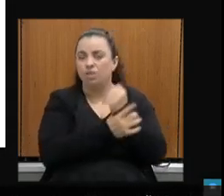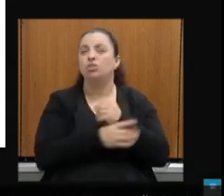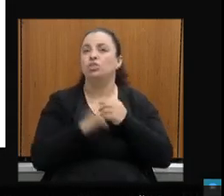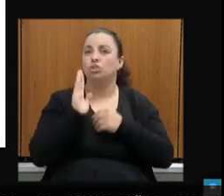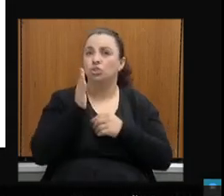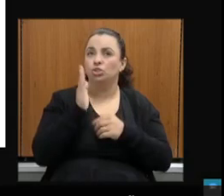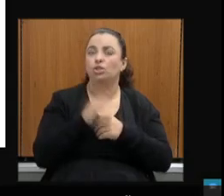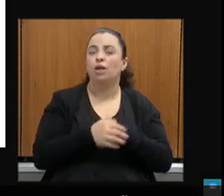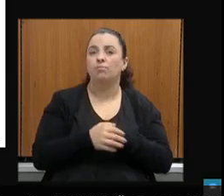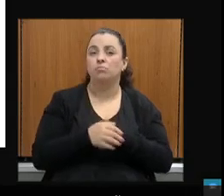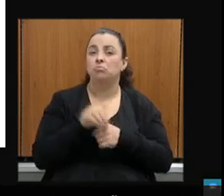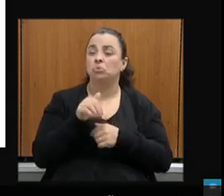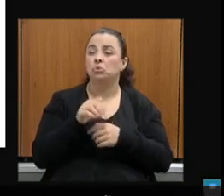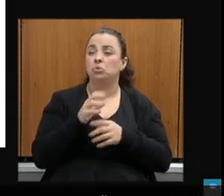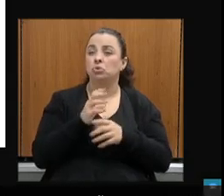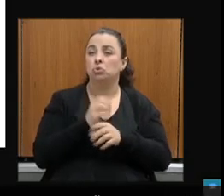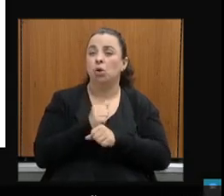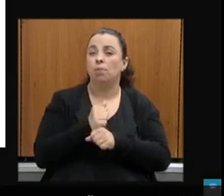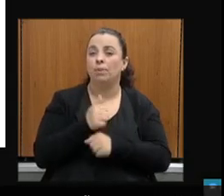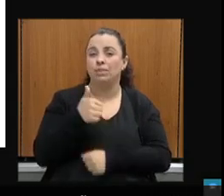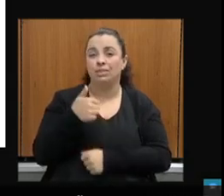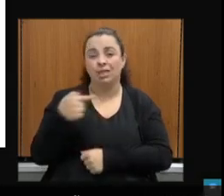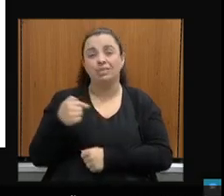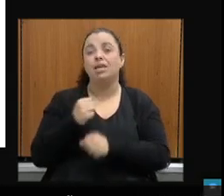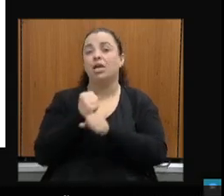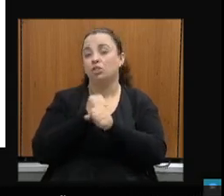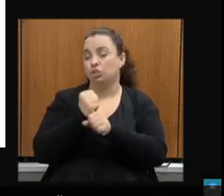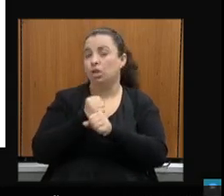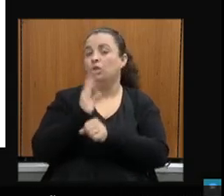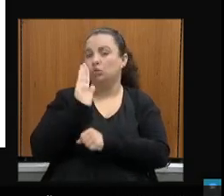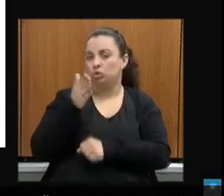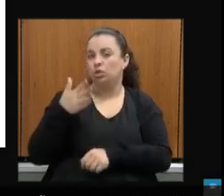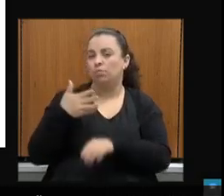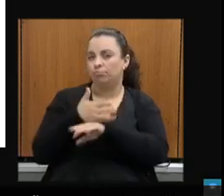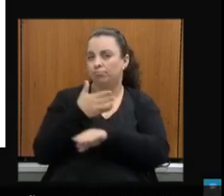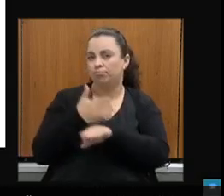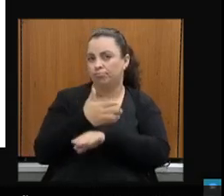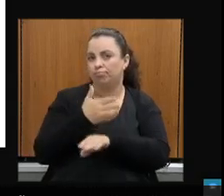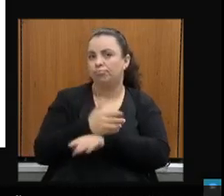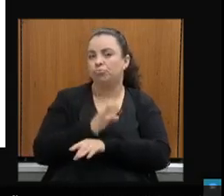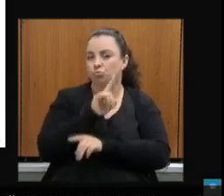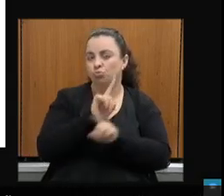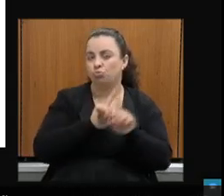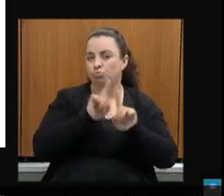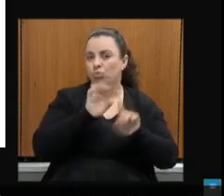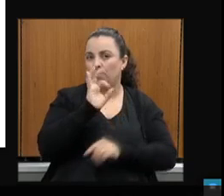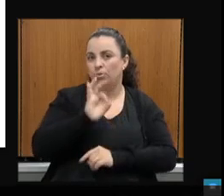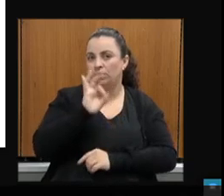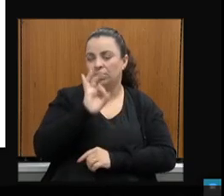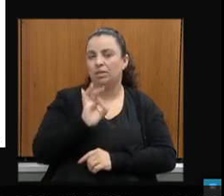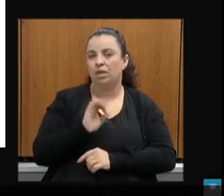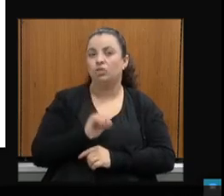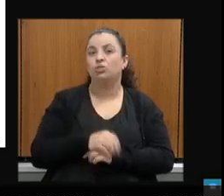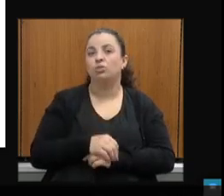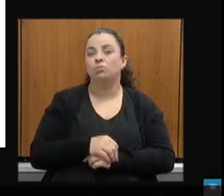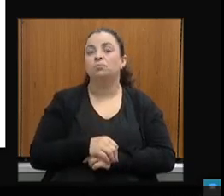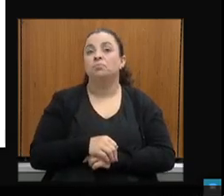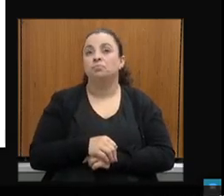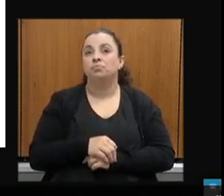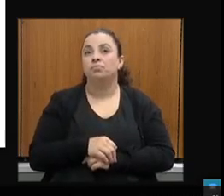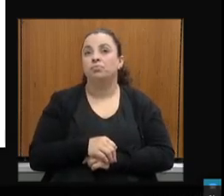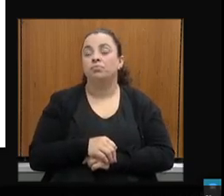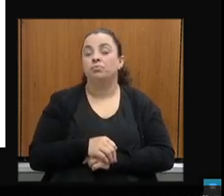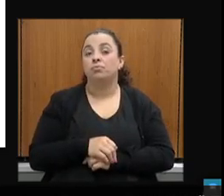financeira tá aqui é isso 17 anos a 17 anos nós estamos no índice Down Jones de sustentabilidade e